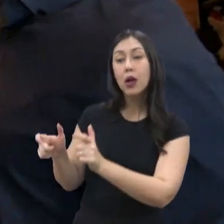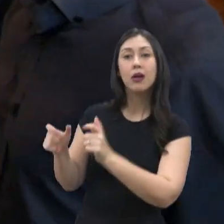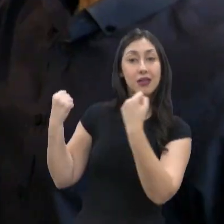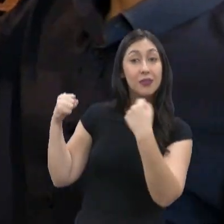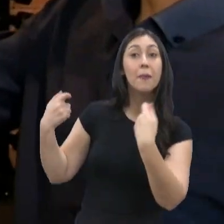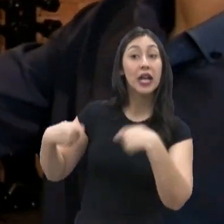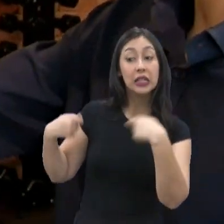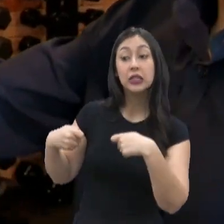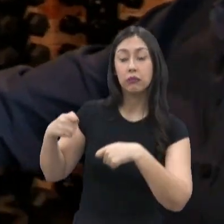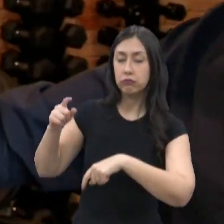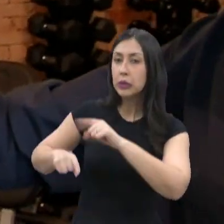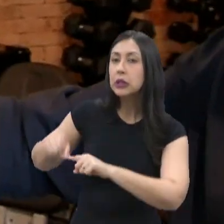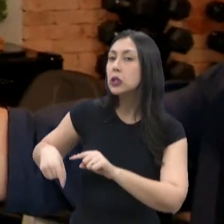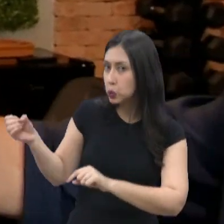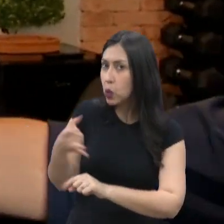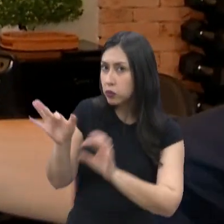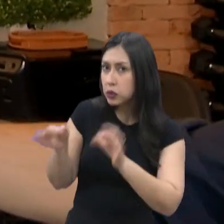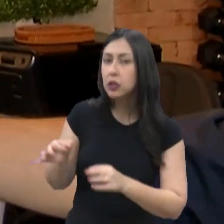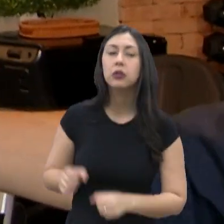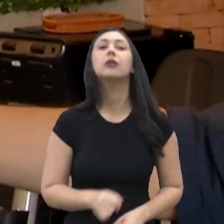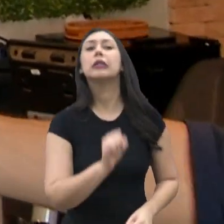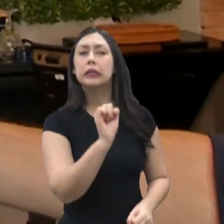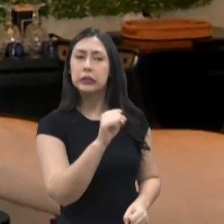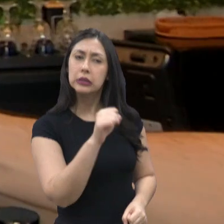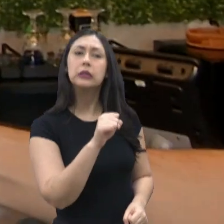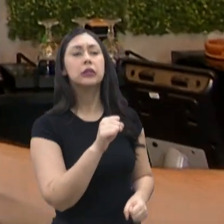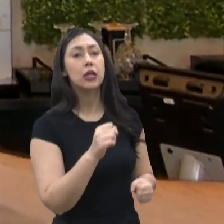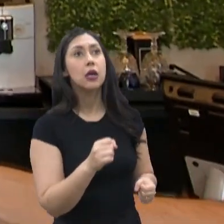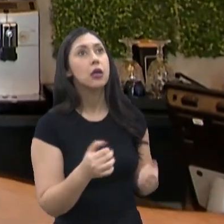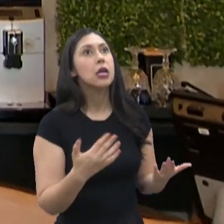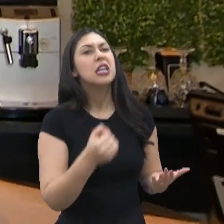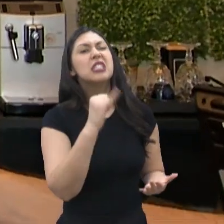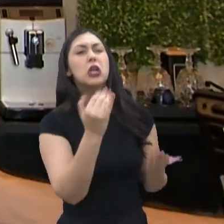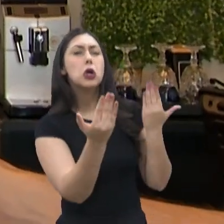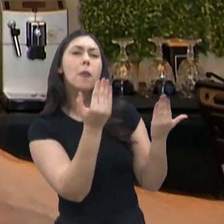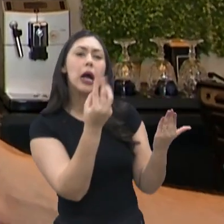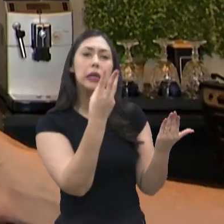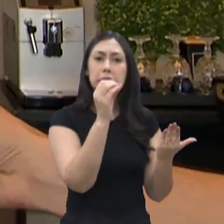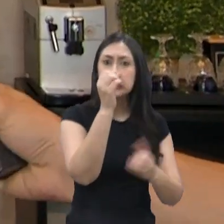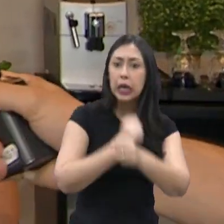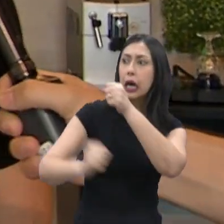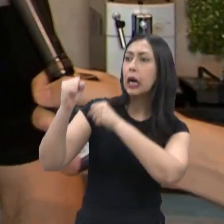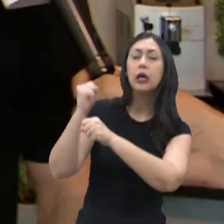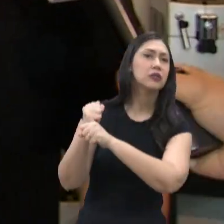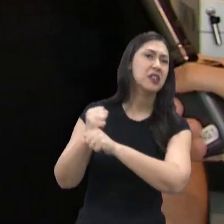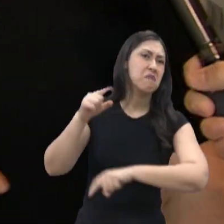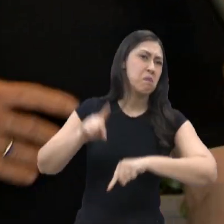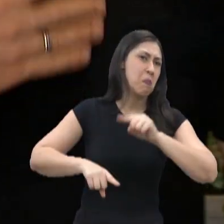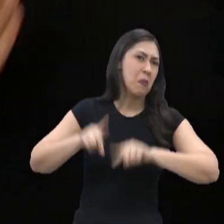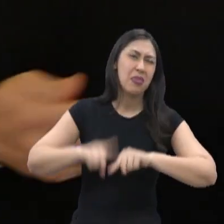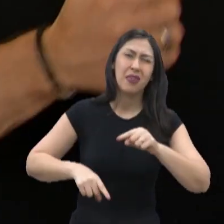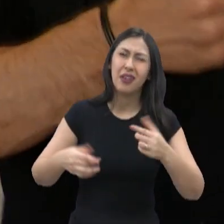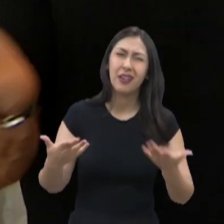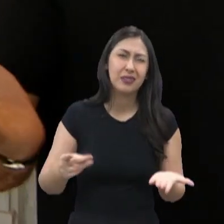acontece? Sim, claro, né? Isso é uma coisa que há uma evolução do mercado. Se você pegar 30, 20 anos atrás, os aparelhos eram